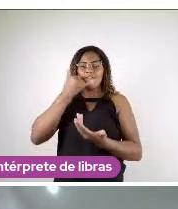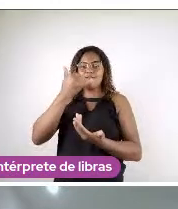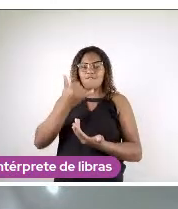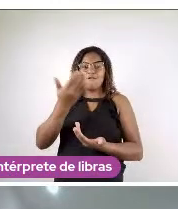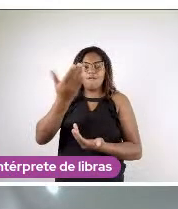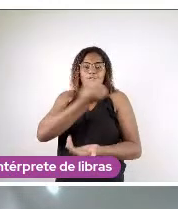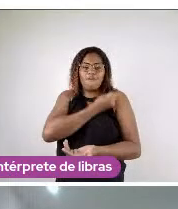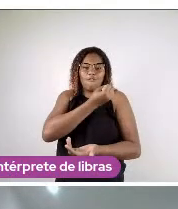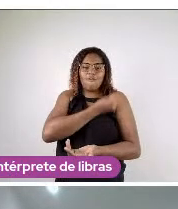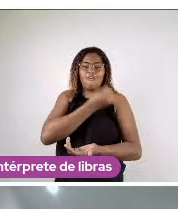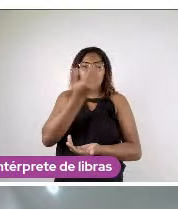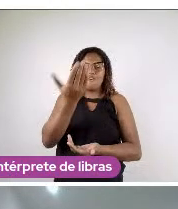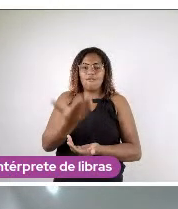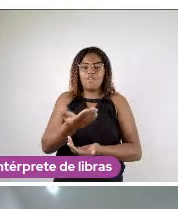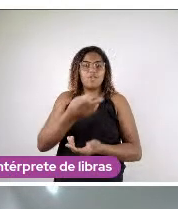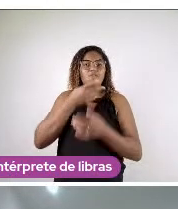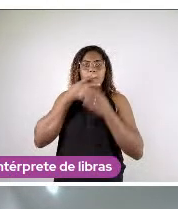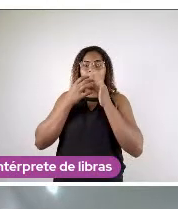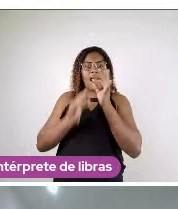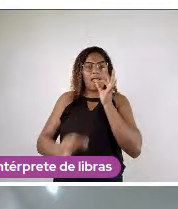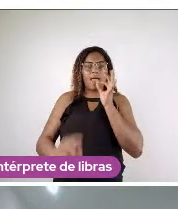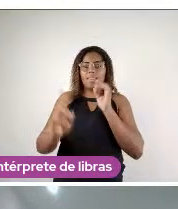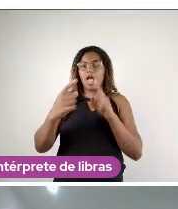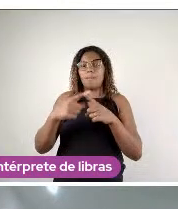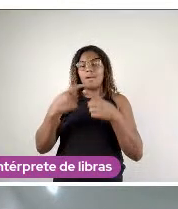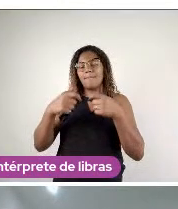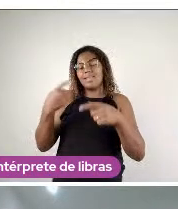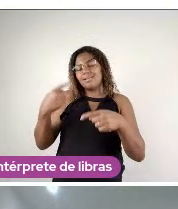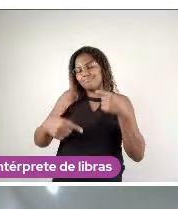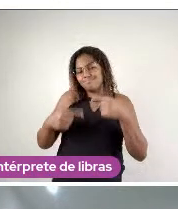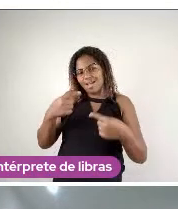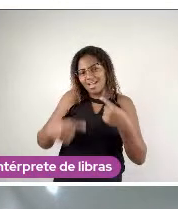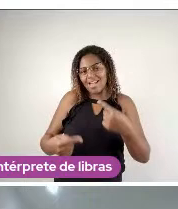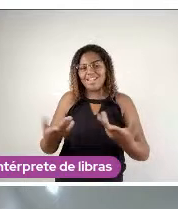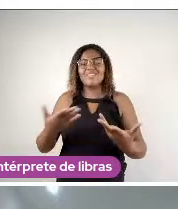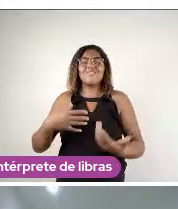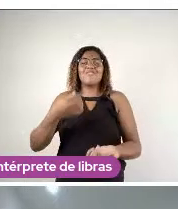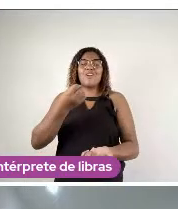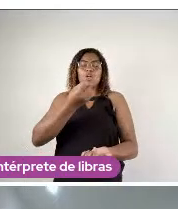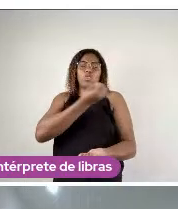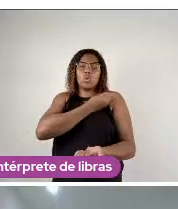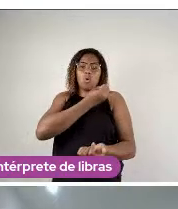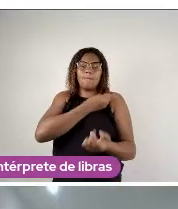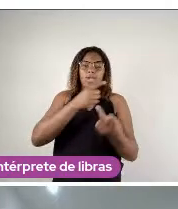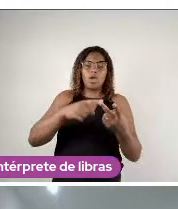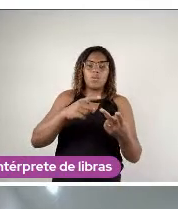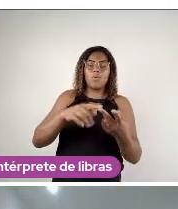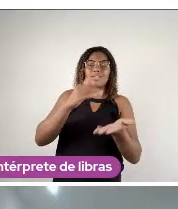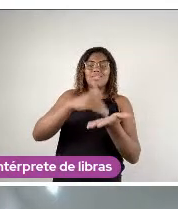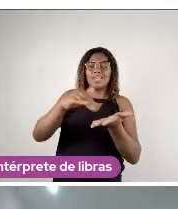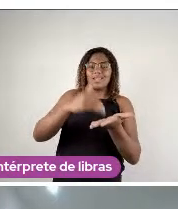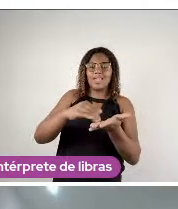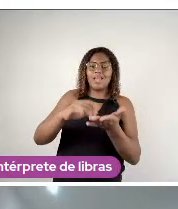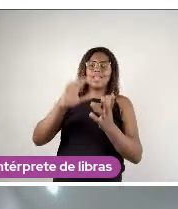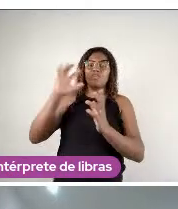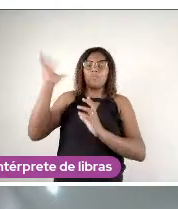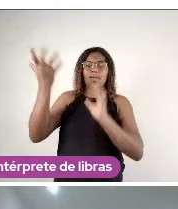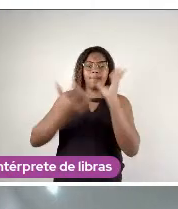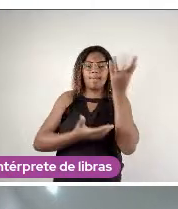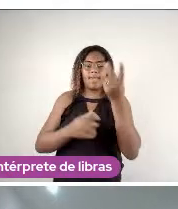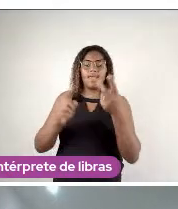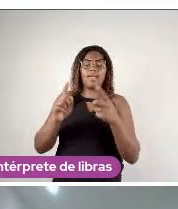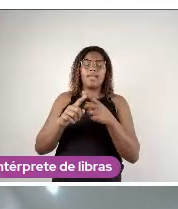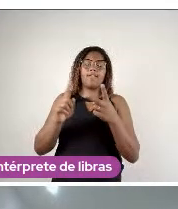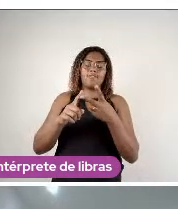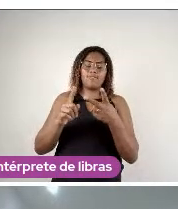né, não vou me estender muito mais para a gente deixar para o debate, meus contatos tanto na Secretaria de Meio Ambiente como meu contato, né,